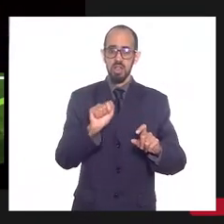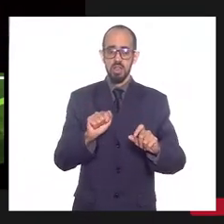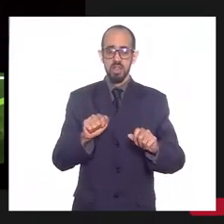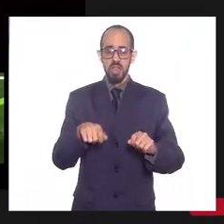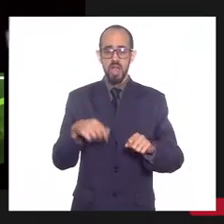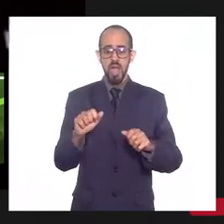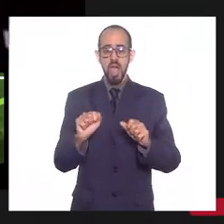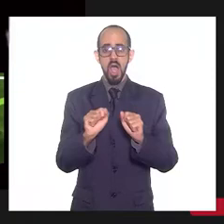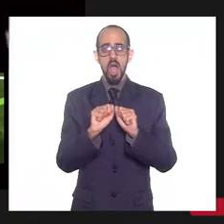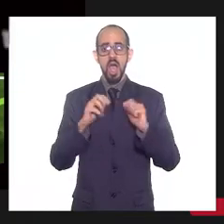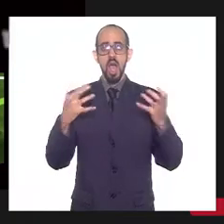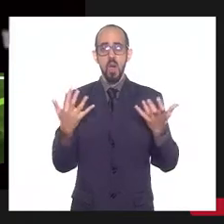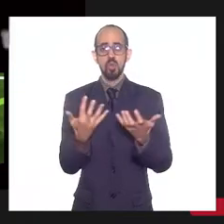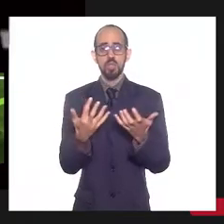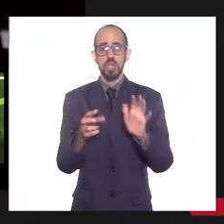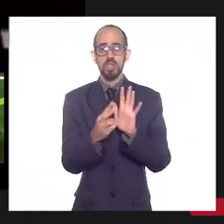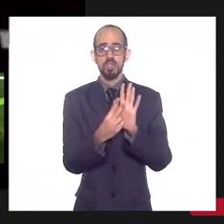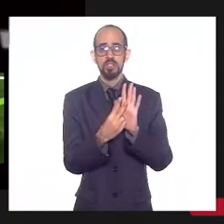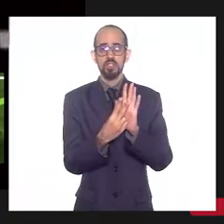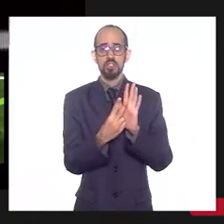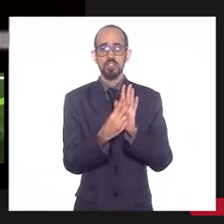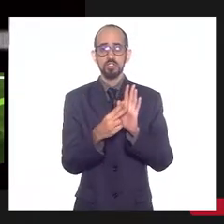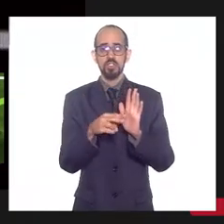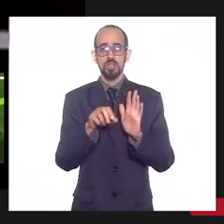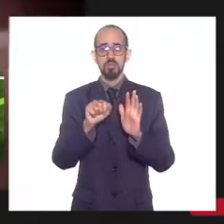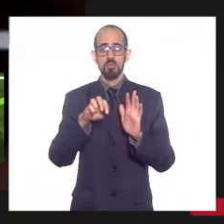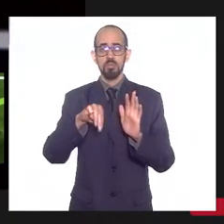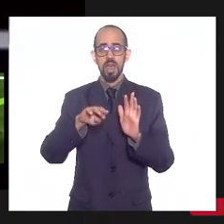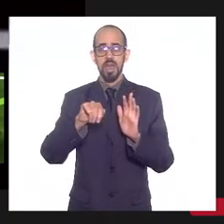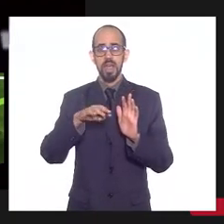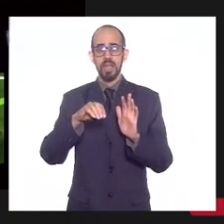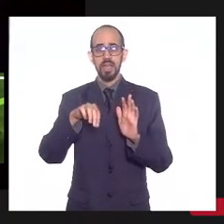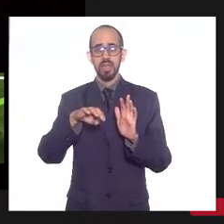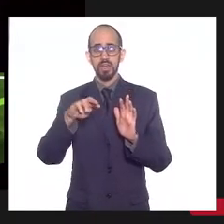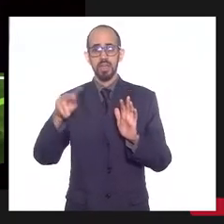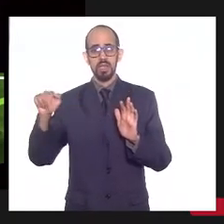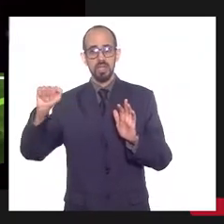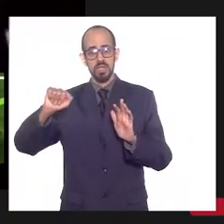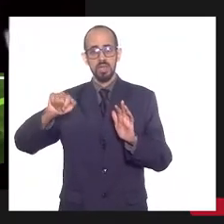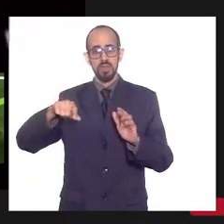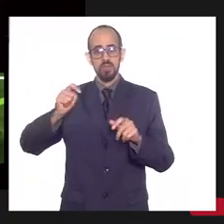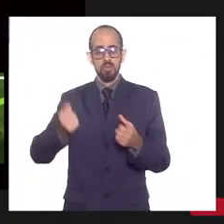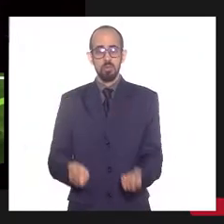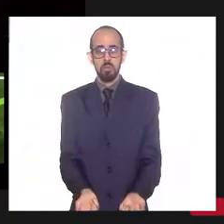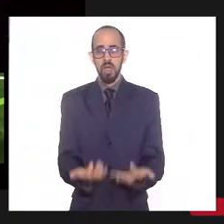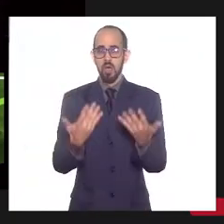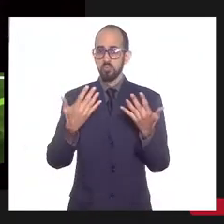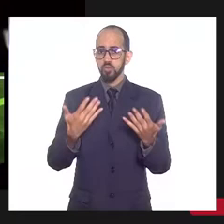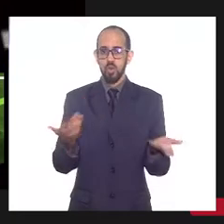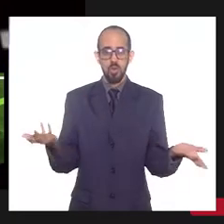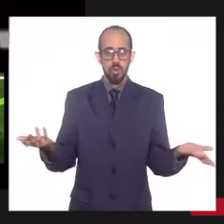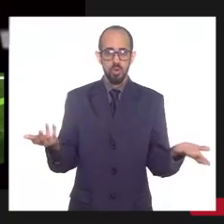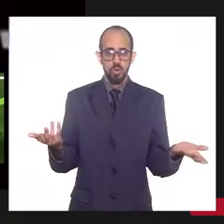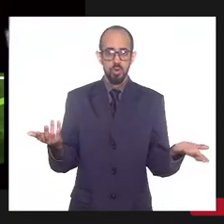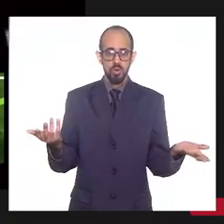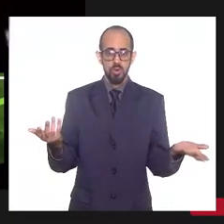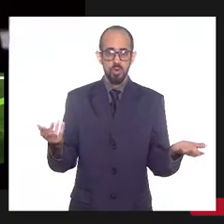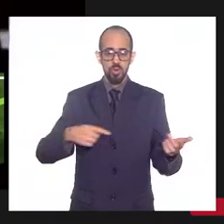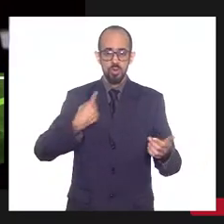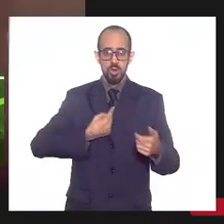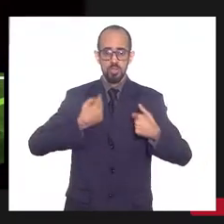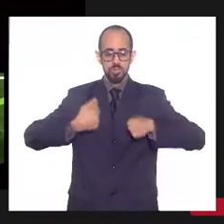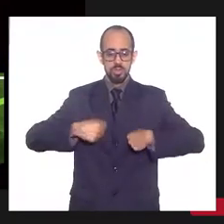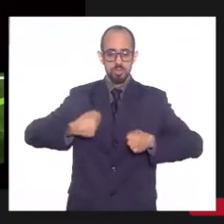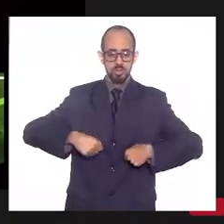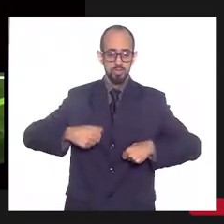incendiada ontem o outro atentado em Paraty a gente precisa começa a olhar Isso o outro lado isso no meu entender